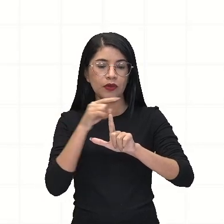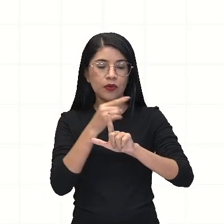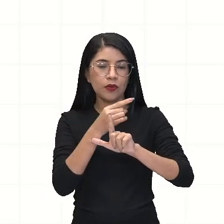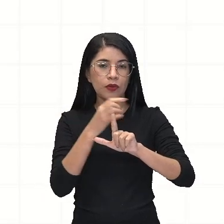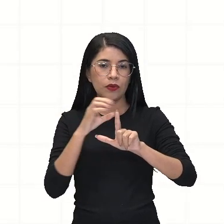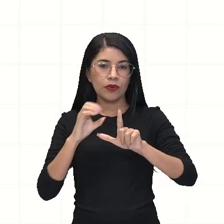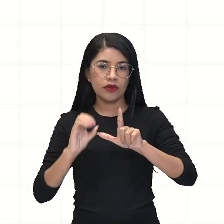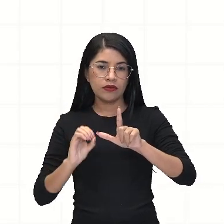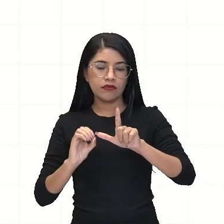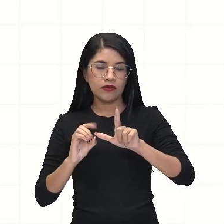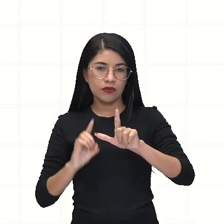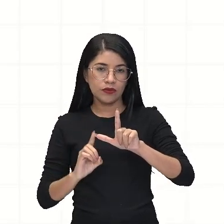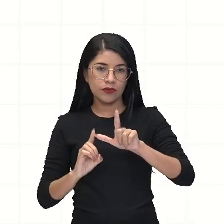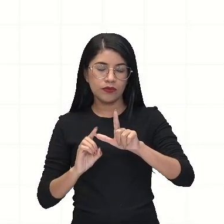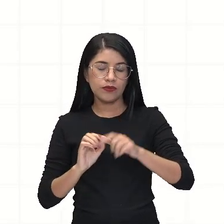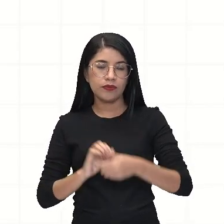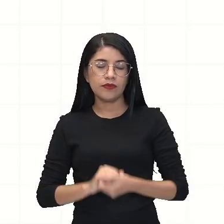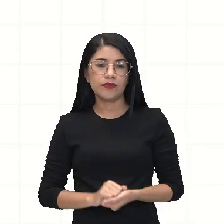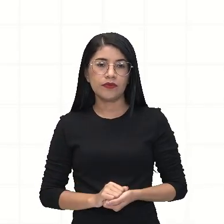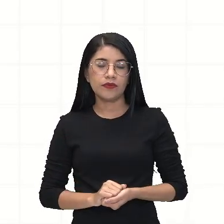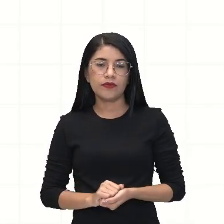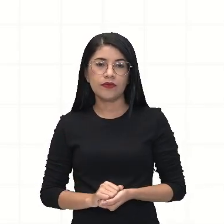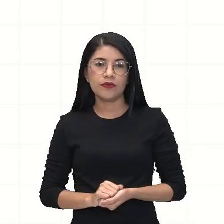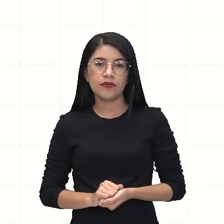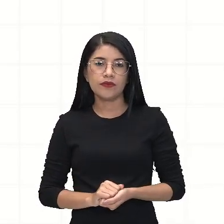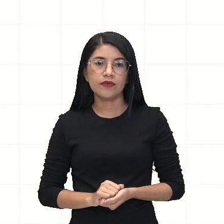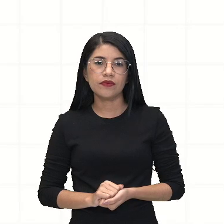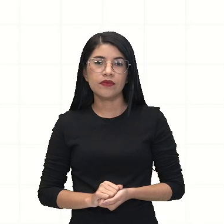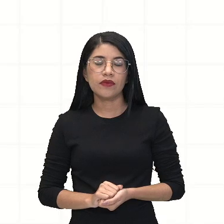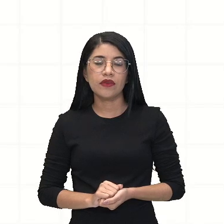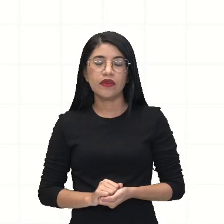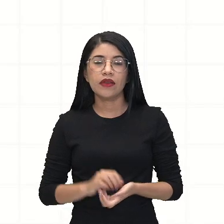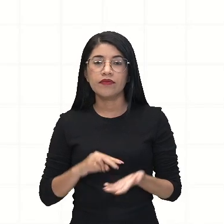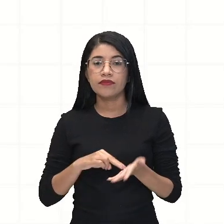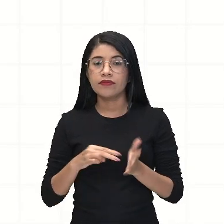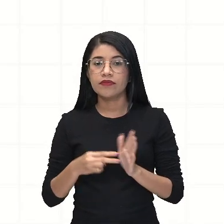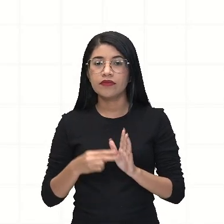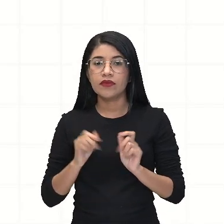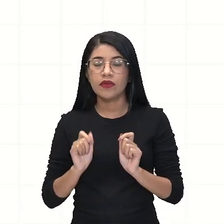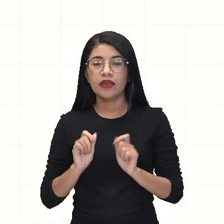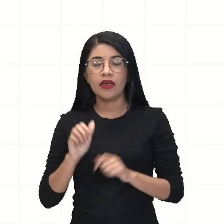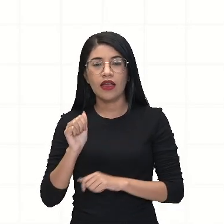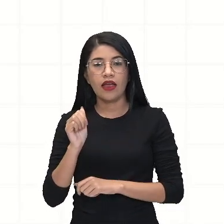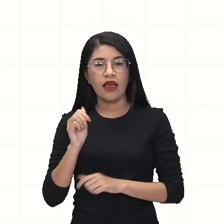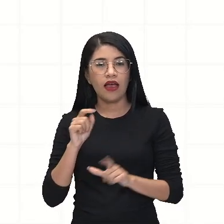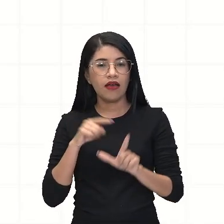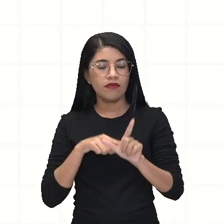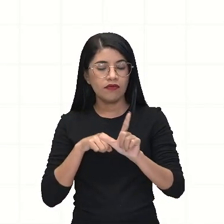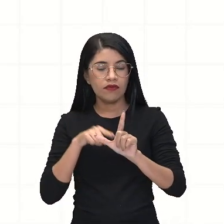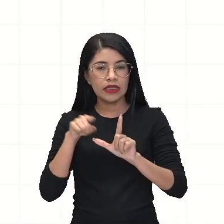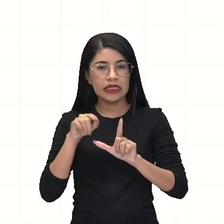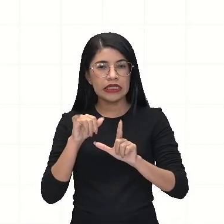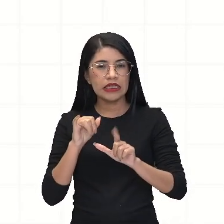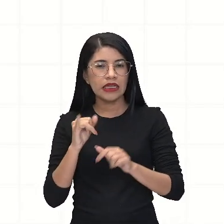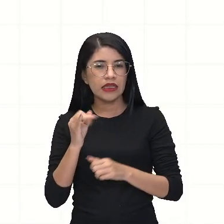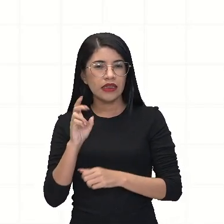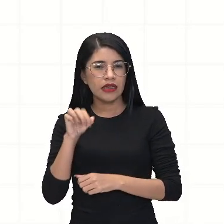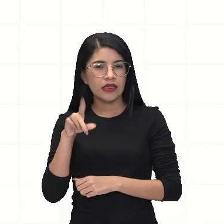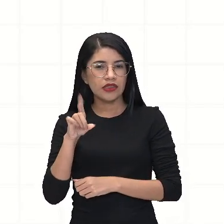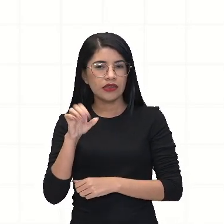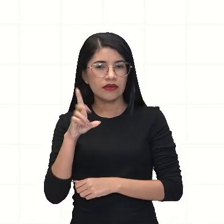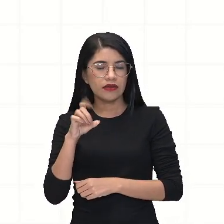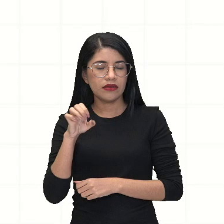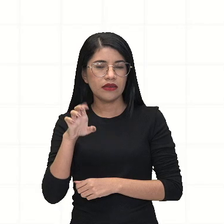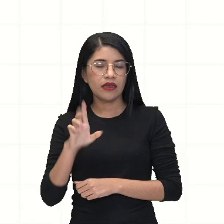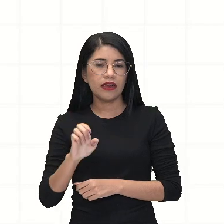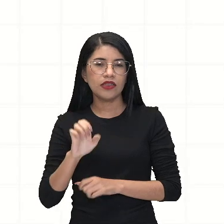1. Então, a gente tem aqui uma função afim, é considerada identidade quando o coeficiente angular, que é o A, é igual a